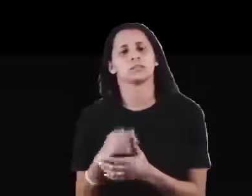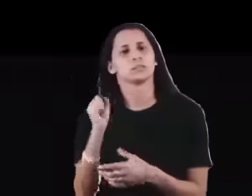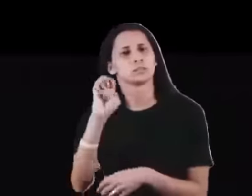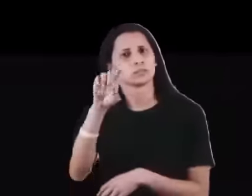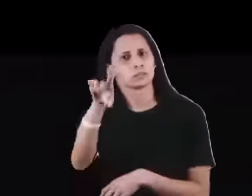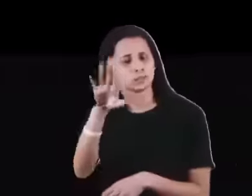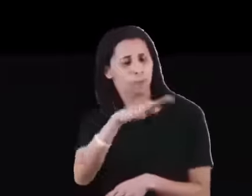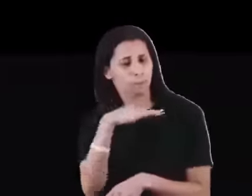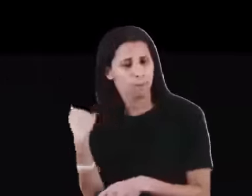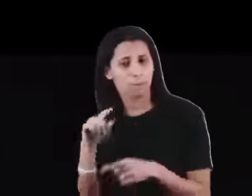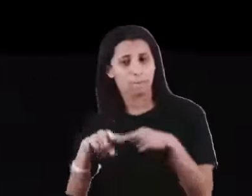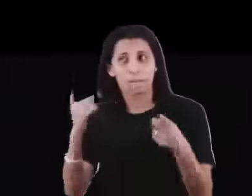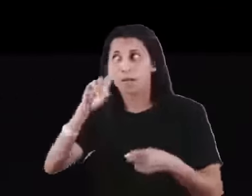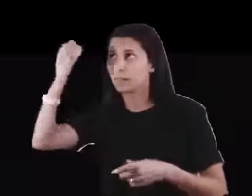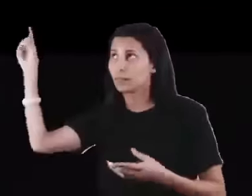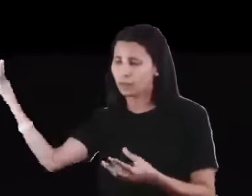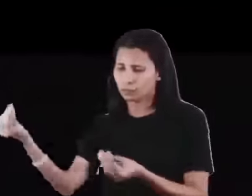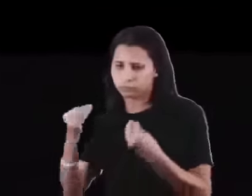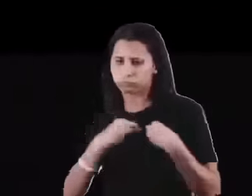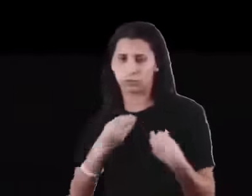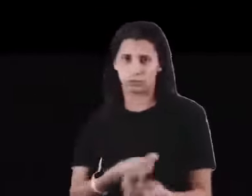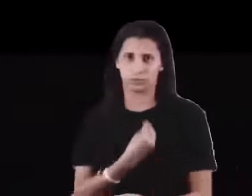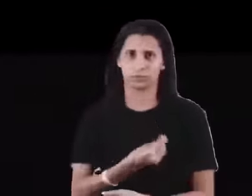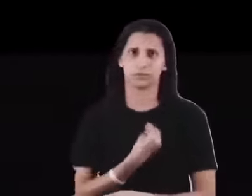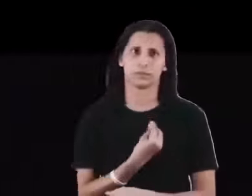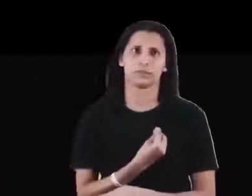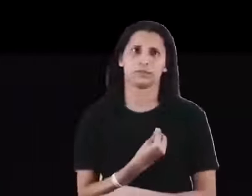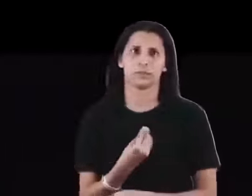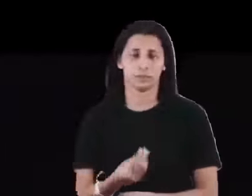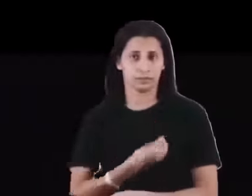gera vida e a vida frutífera